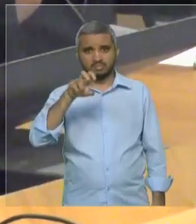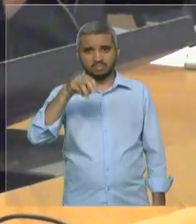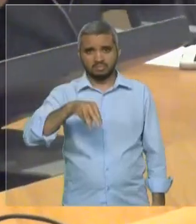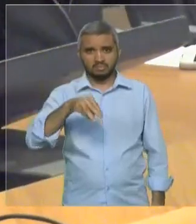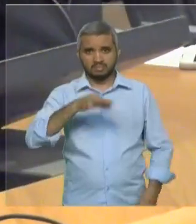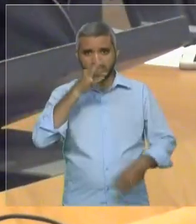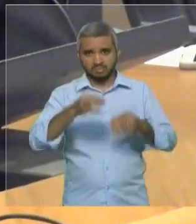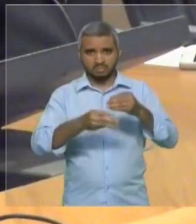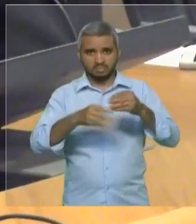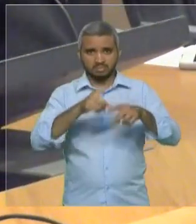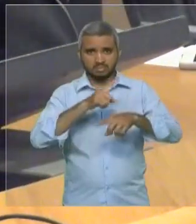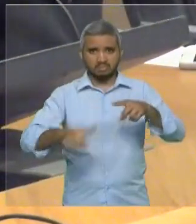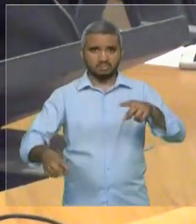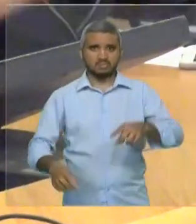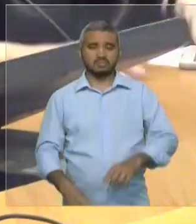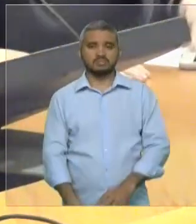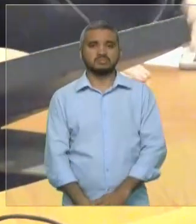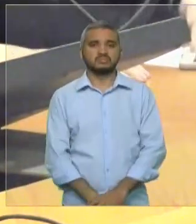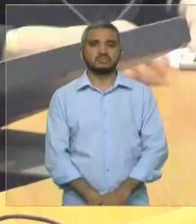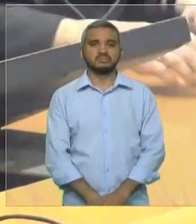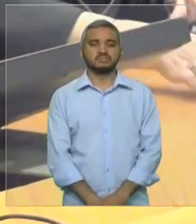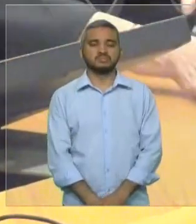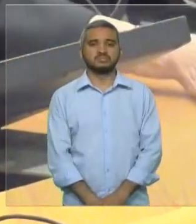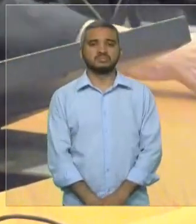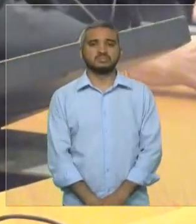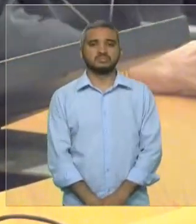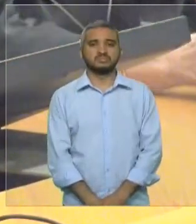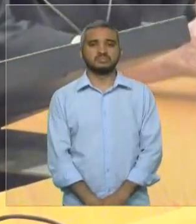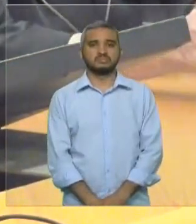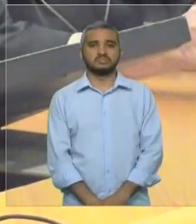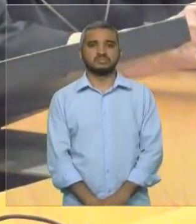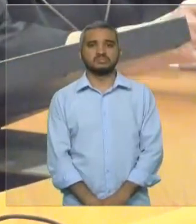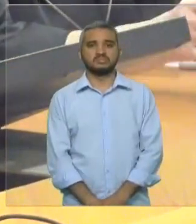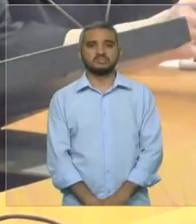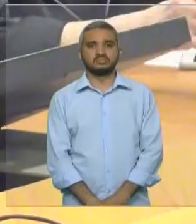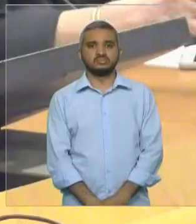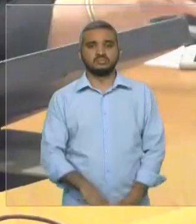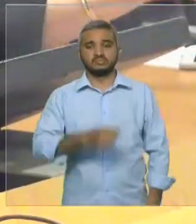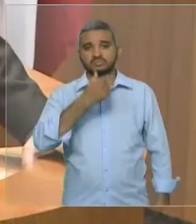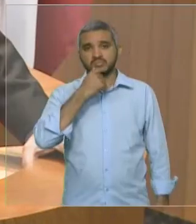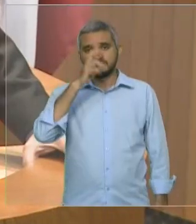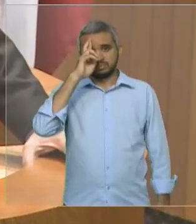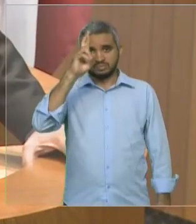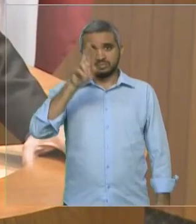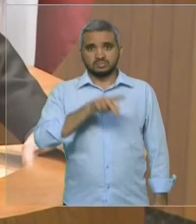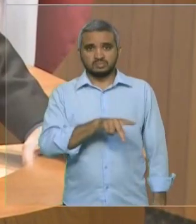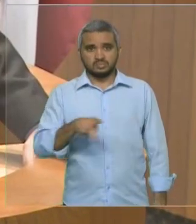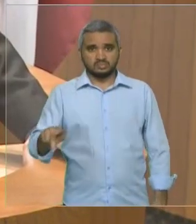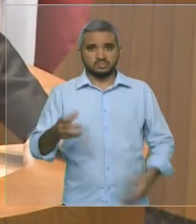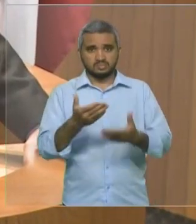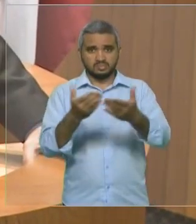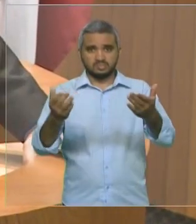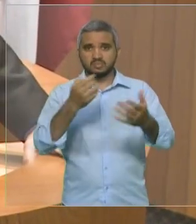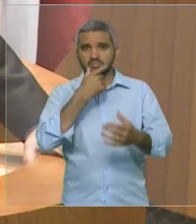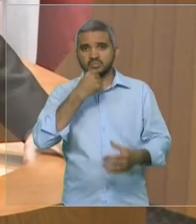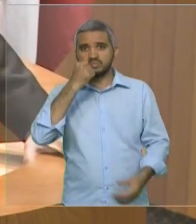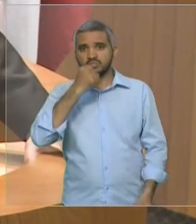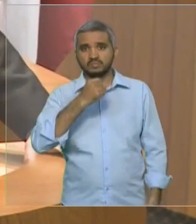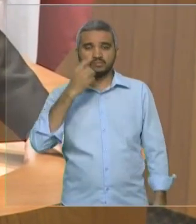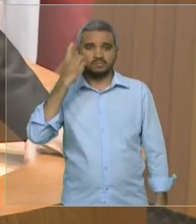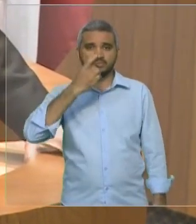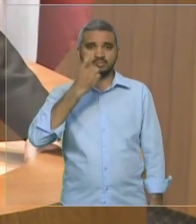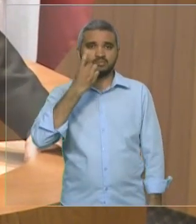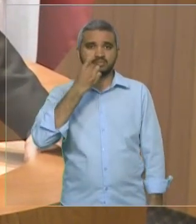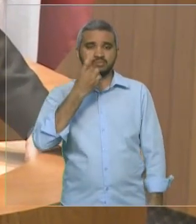Senhor presidente, senhores deputados, senhoras deputadas, imprensa, povo do Maranhão, nesta oportunidade